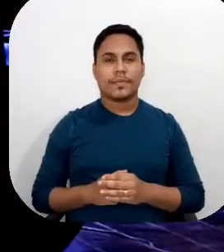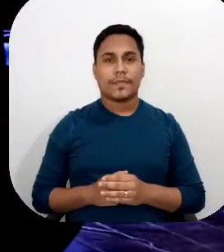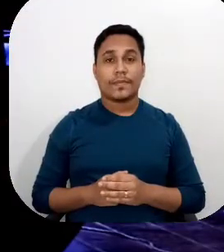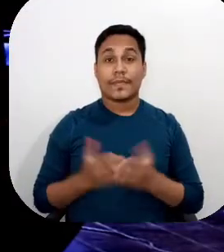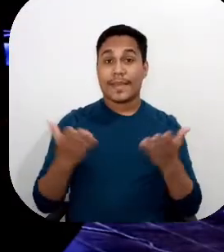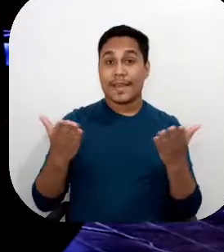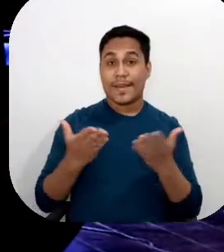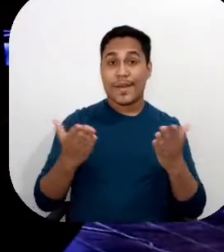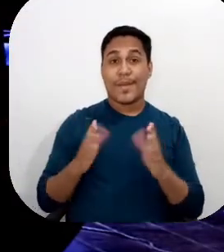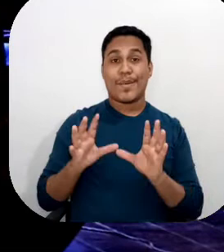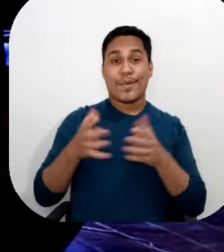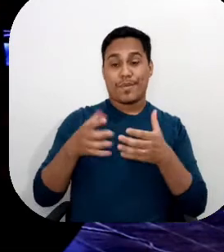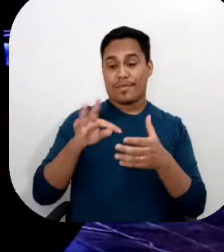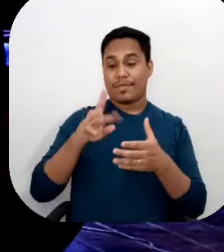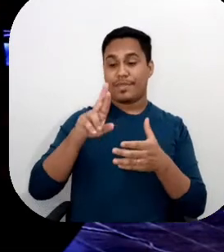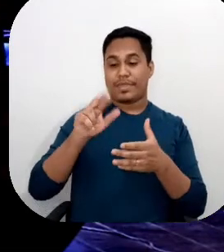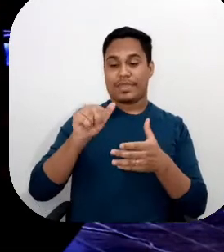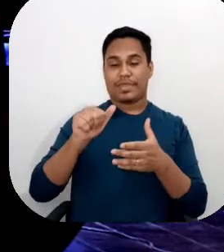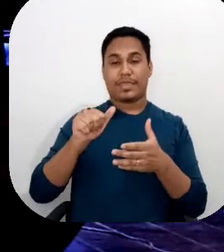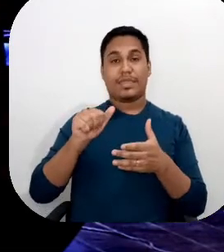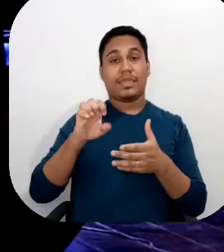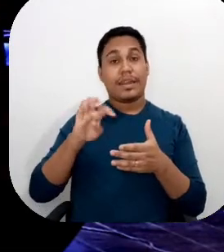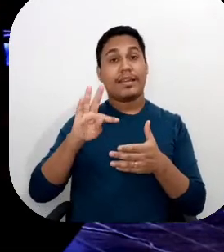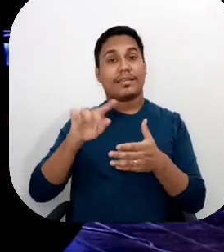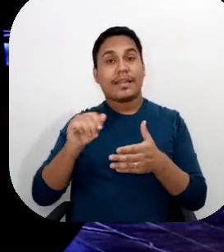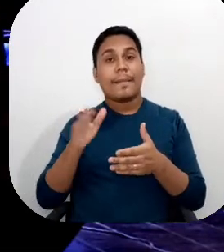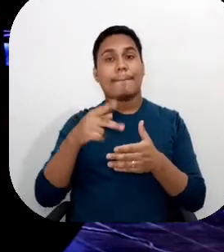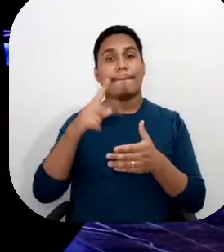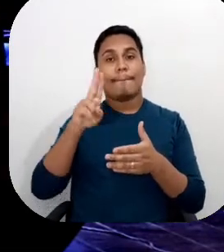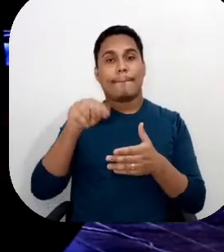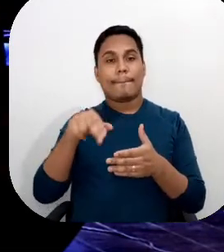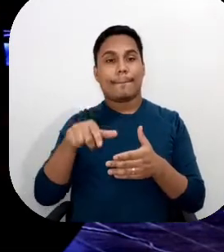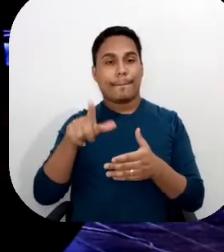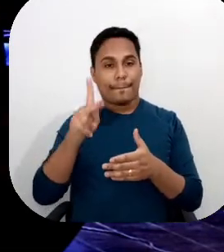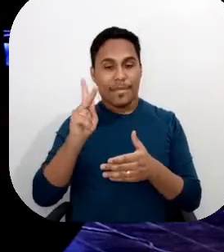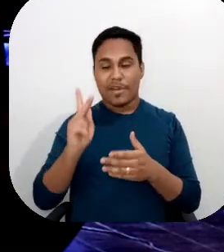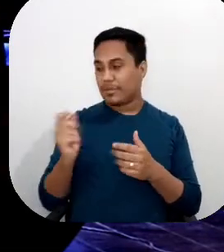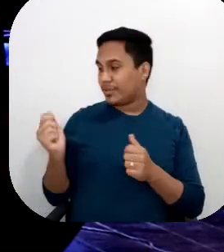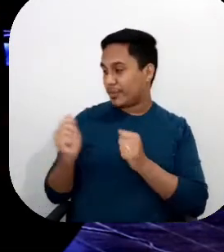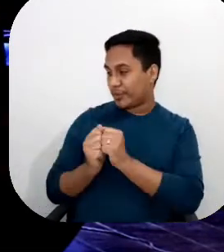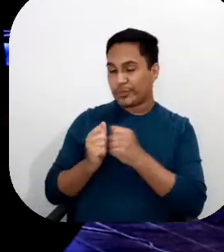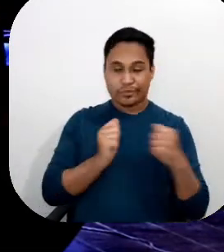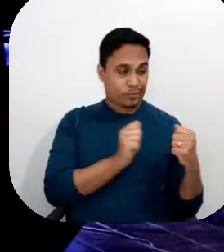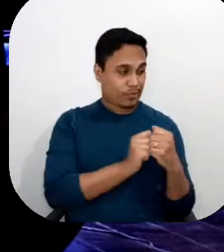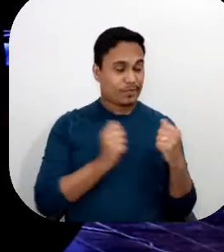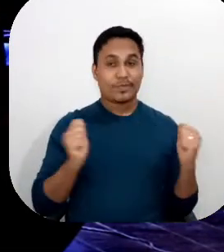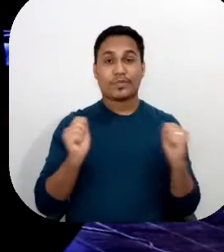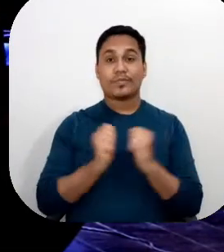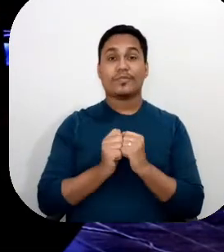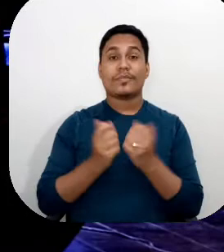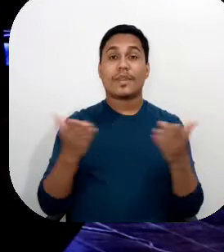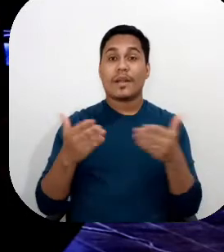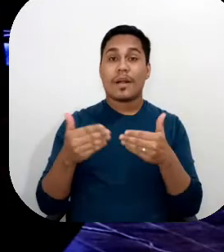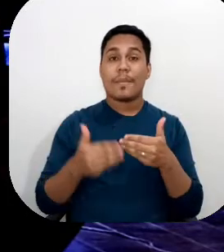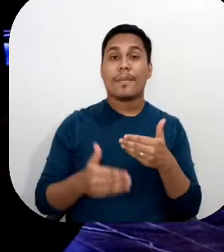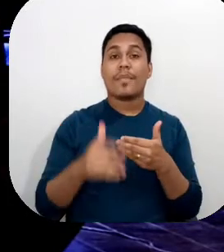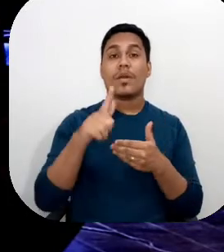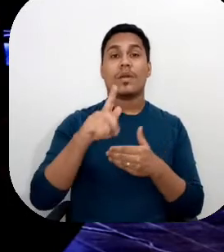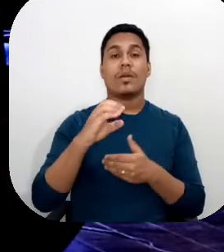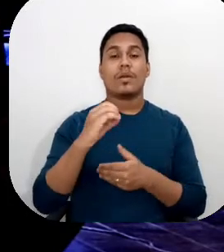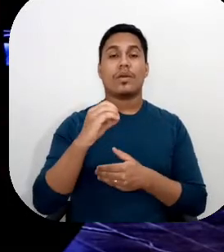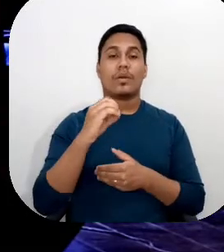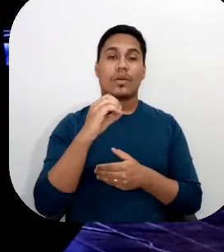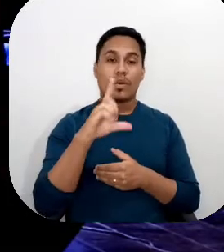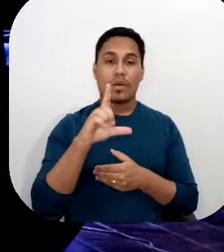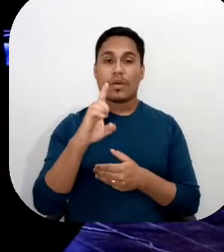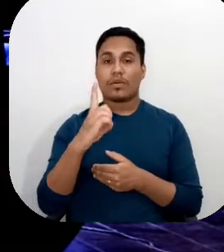E esse é o Preta Punk, que eu construo junto com Zés na guitarra e Glauber Alves no baixo. E a próxima canção é Go Now, produção